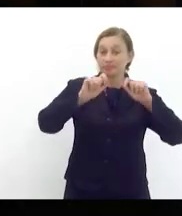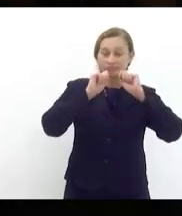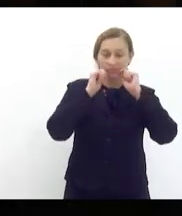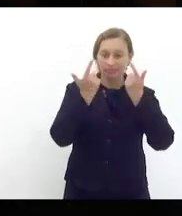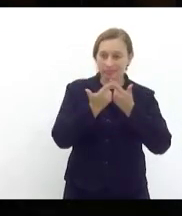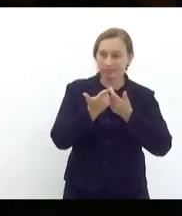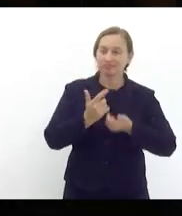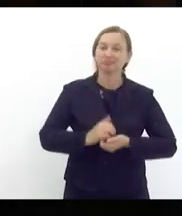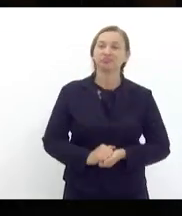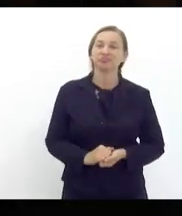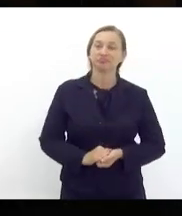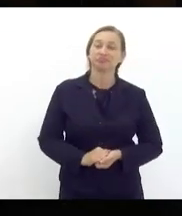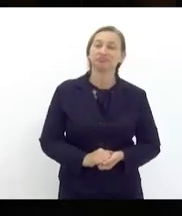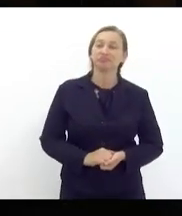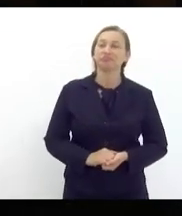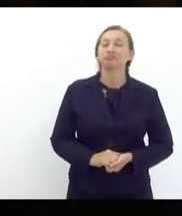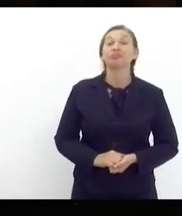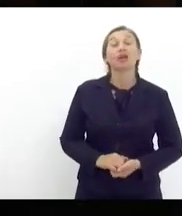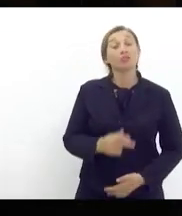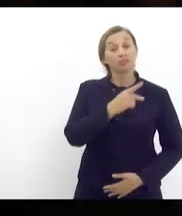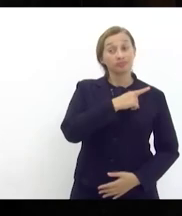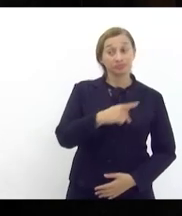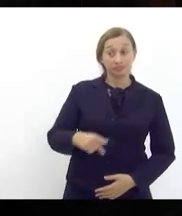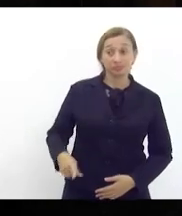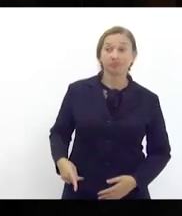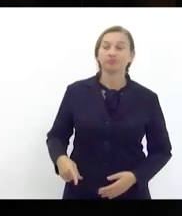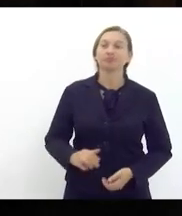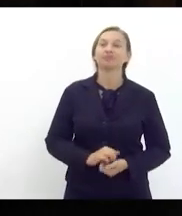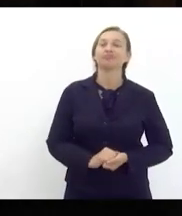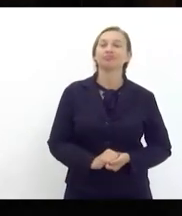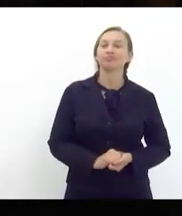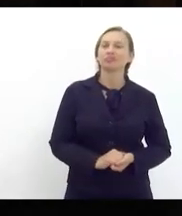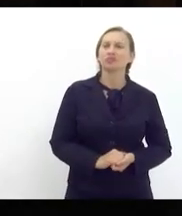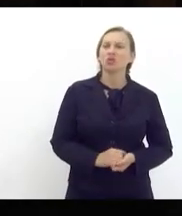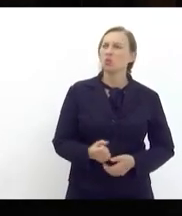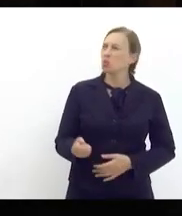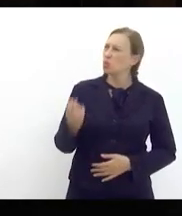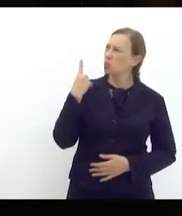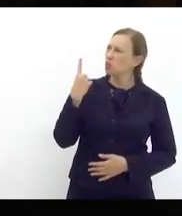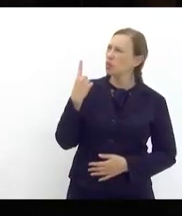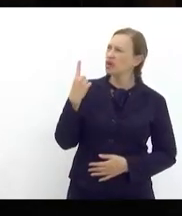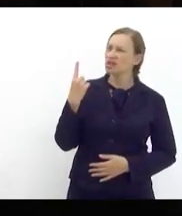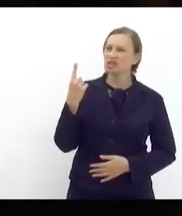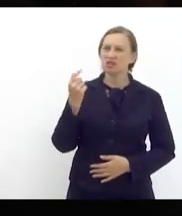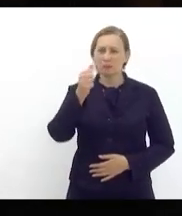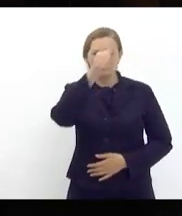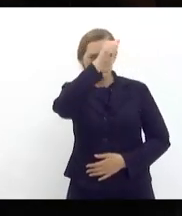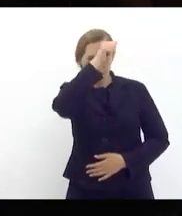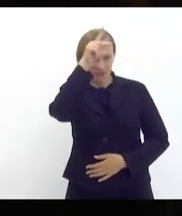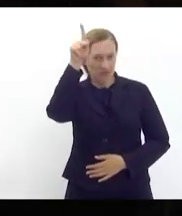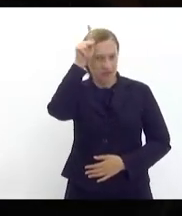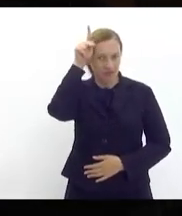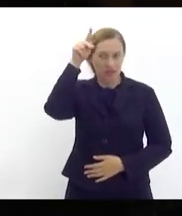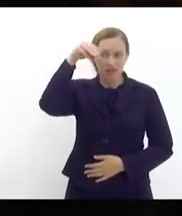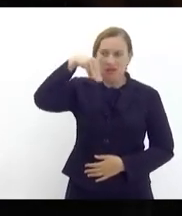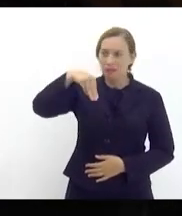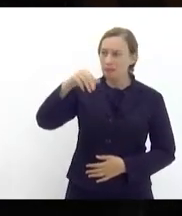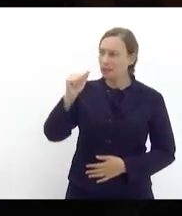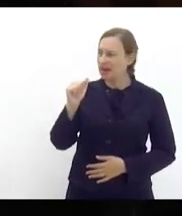Alérgica. Presidente, o ex-prefeitinho de Maricá